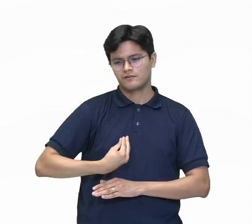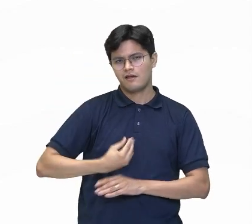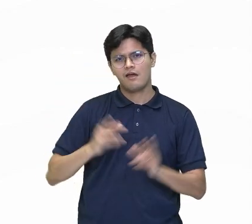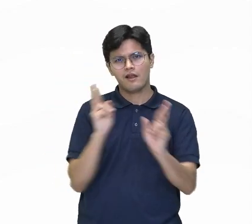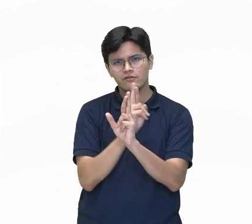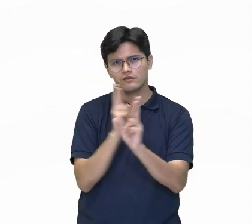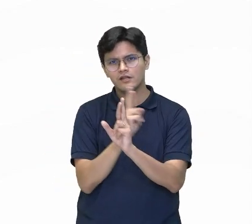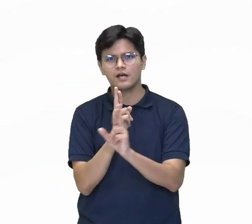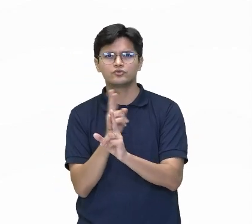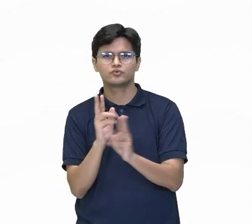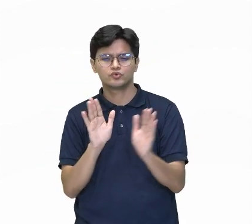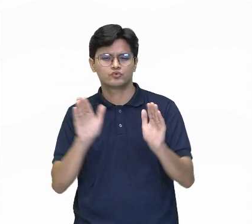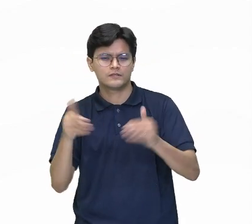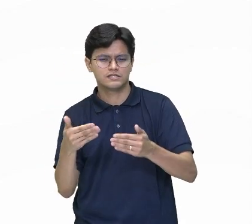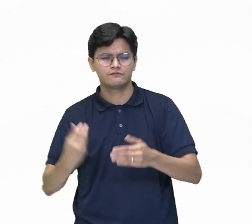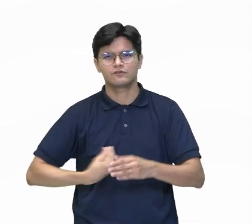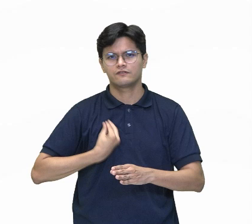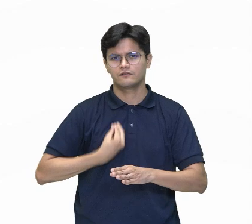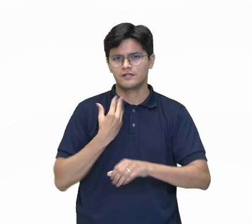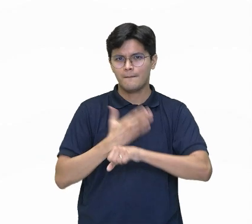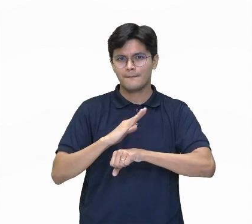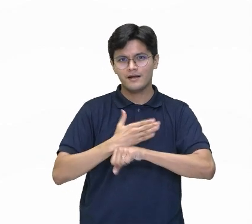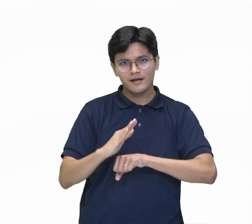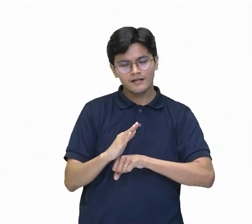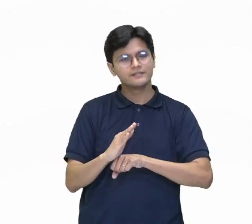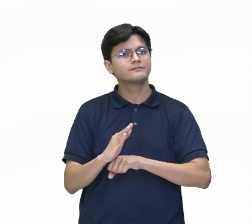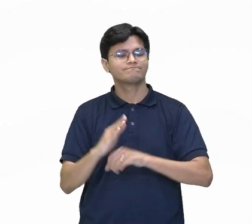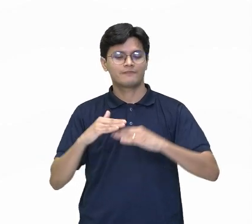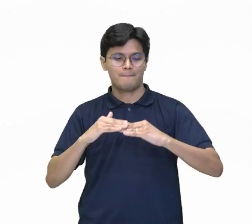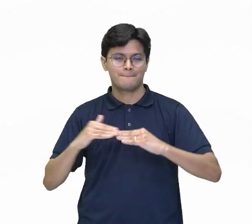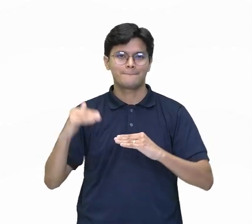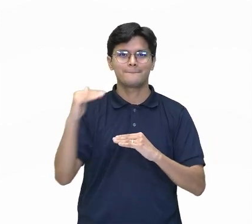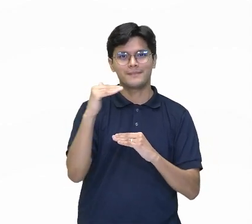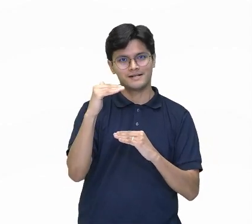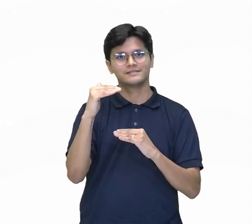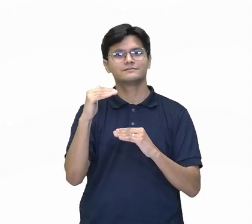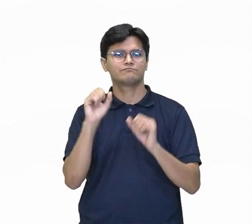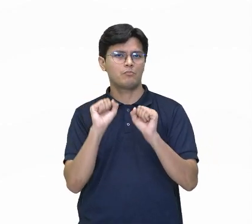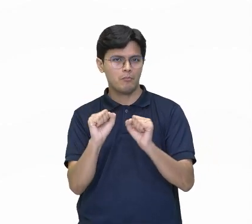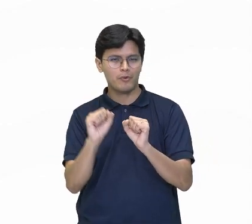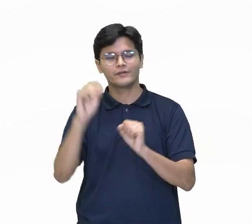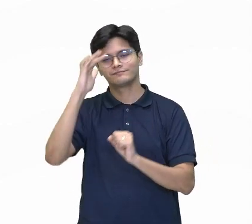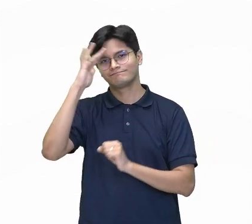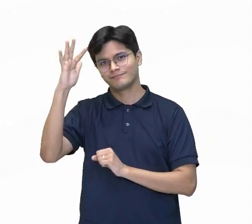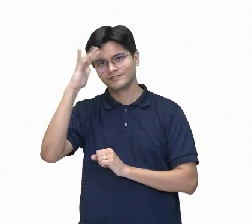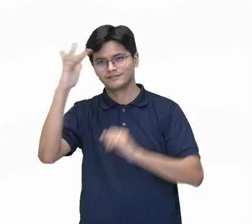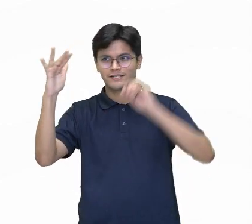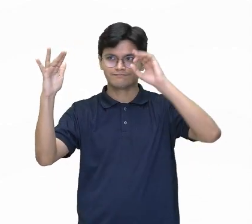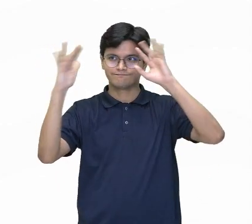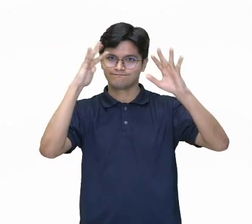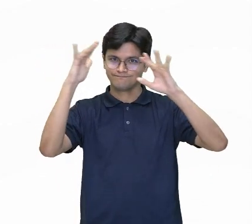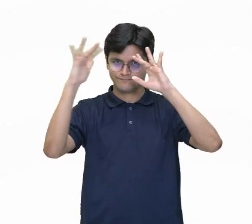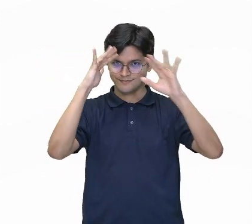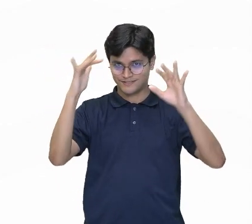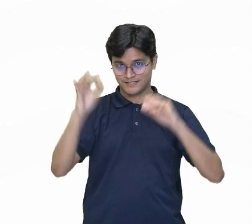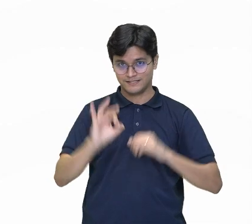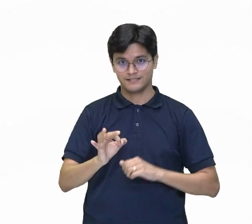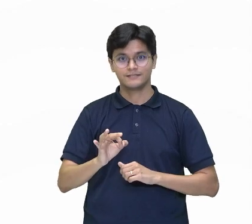pode trabalhar com a sua imaginação e muito além daquilo que é concreto.